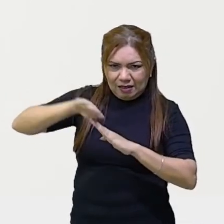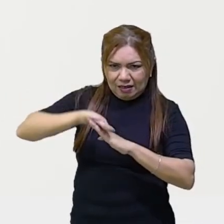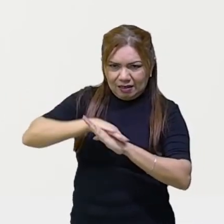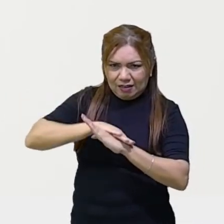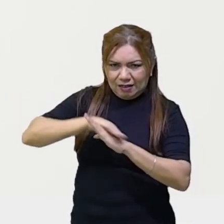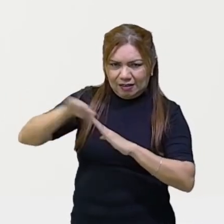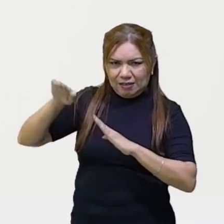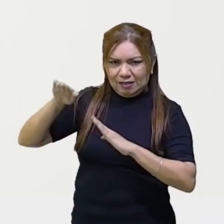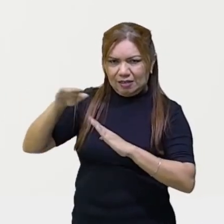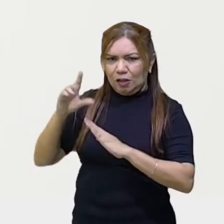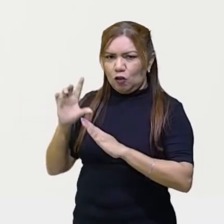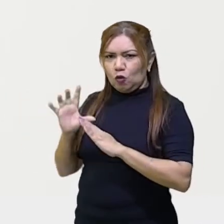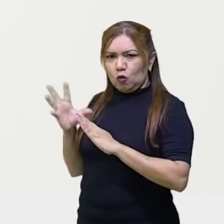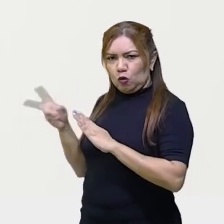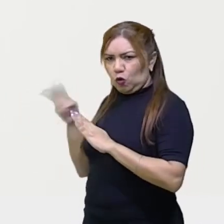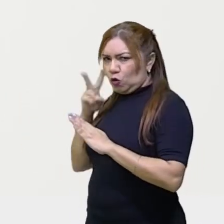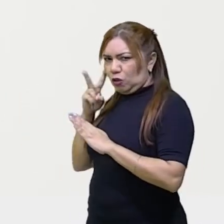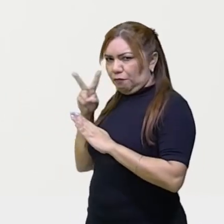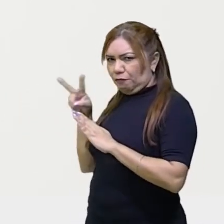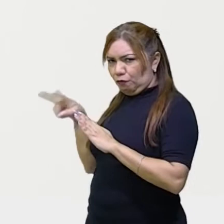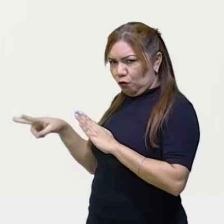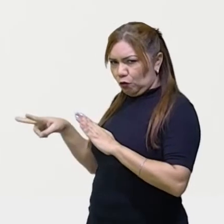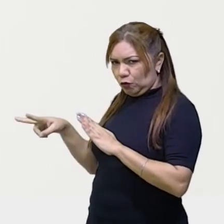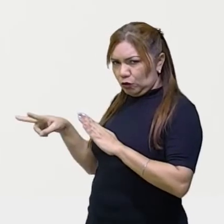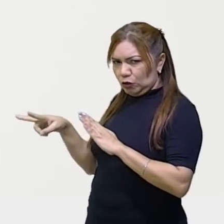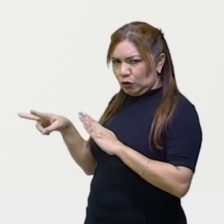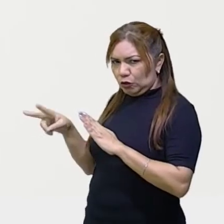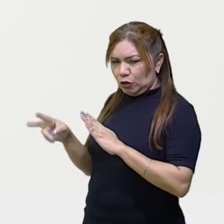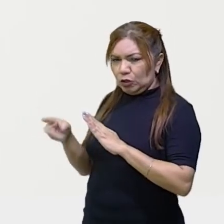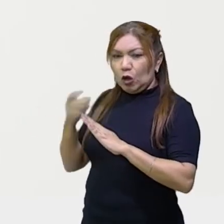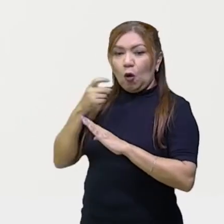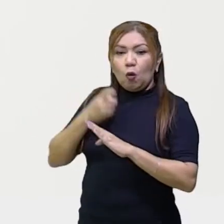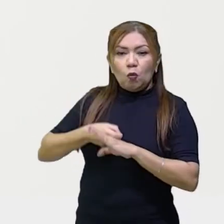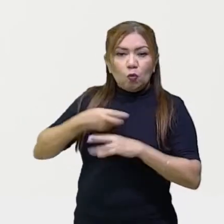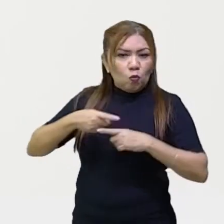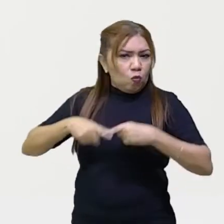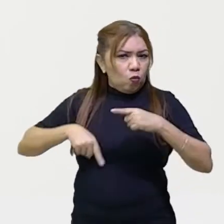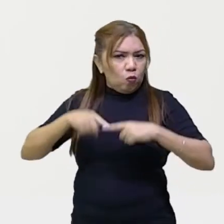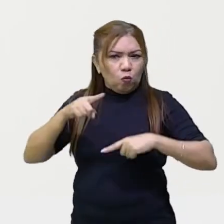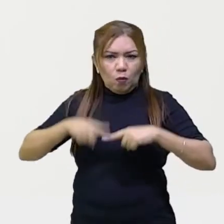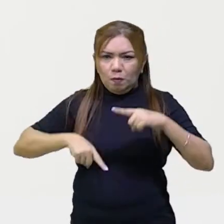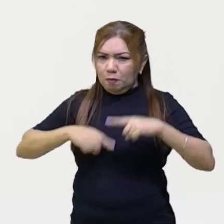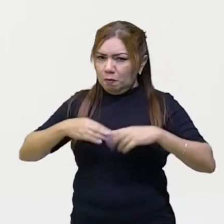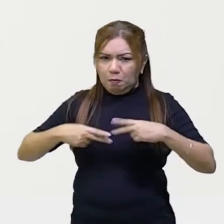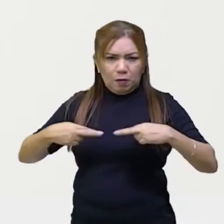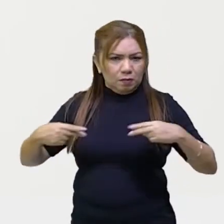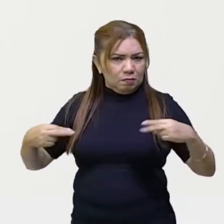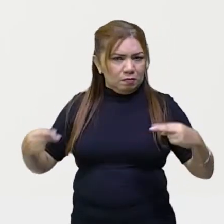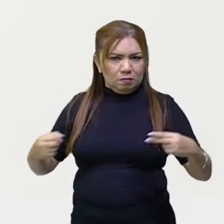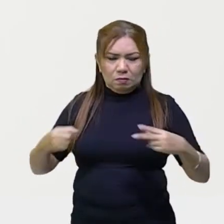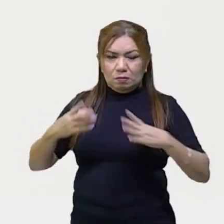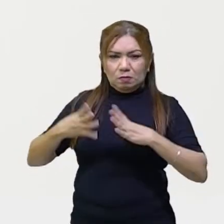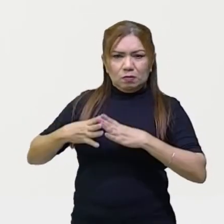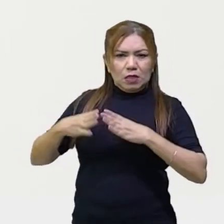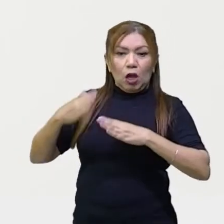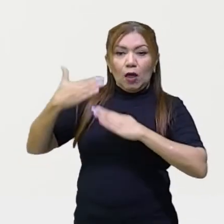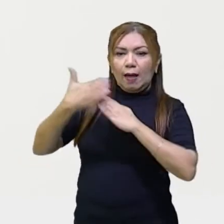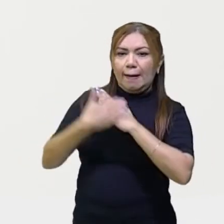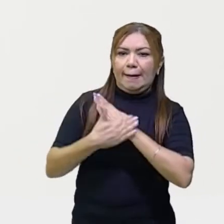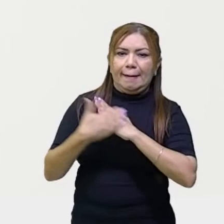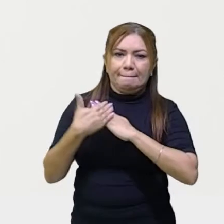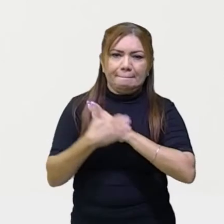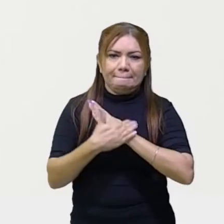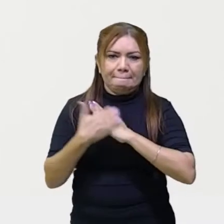imagem que está aparecendo todas as os objetos que estão aparecendo aí ele tem as suas